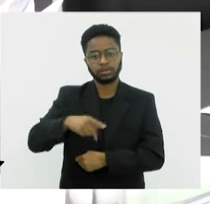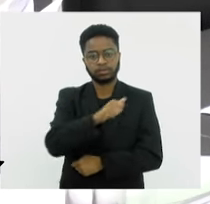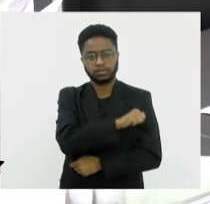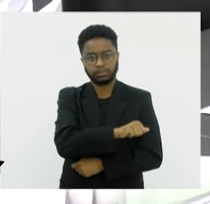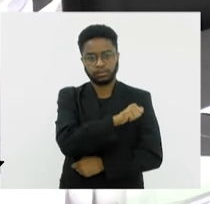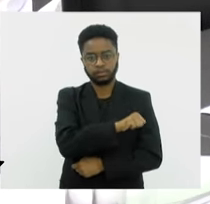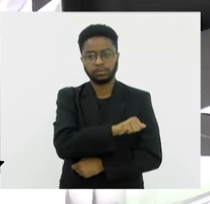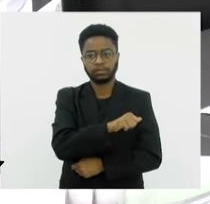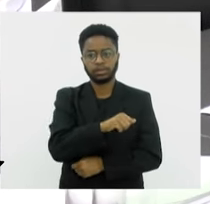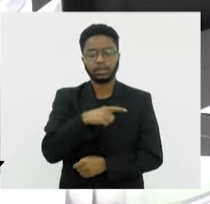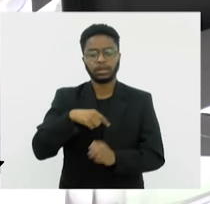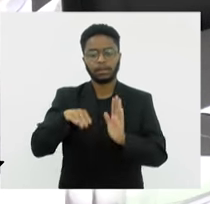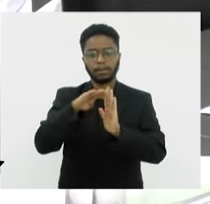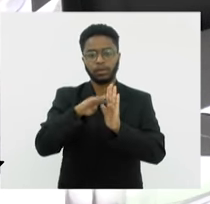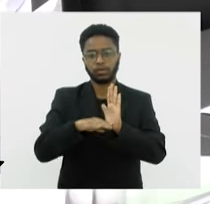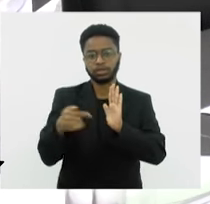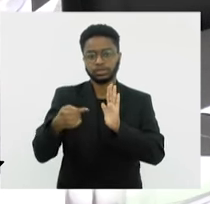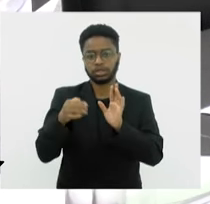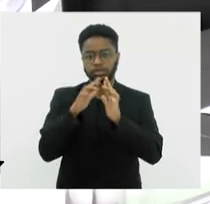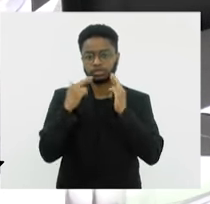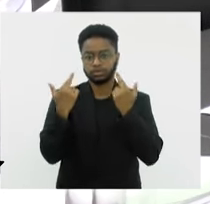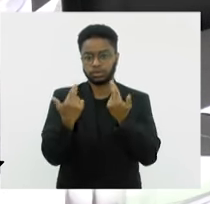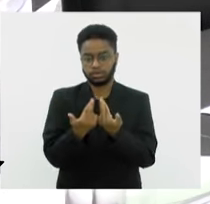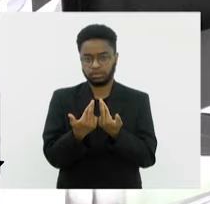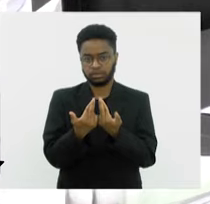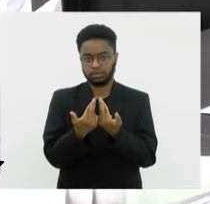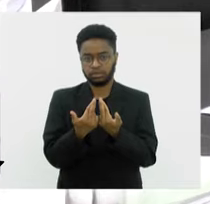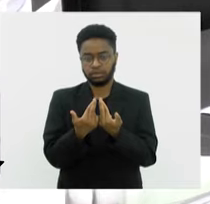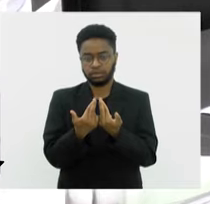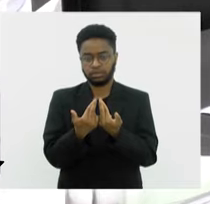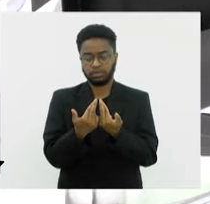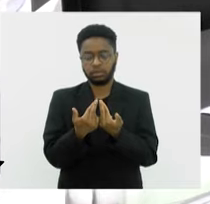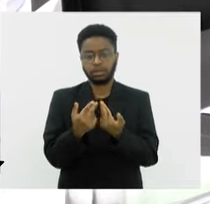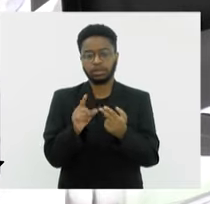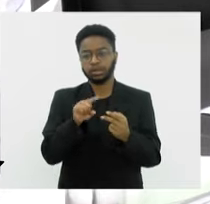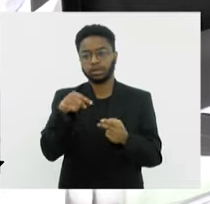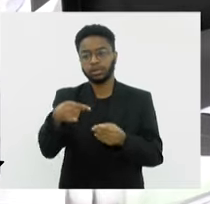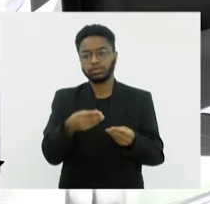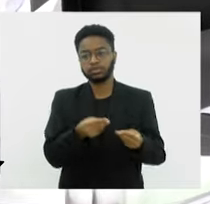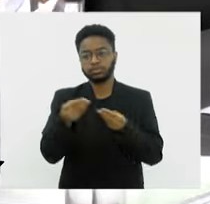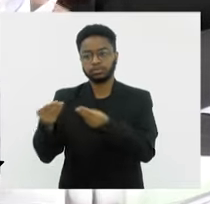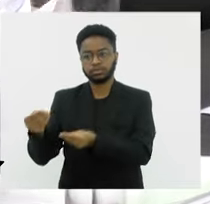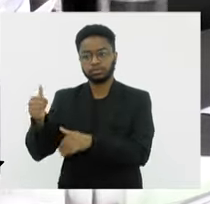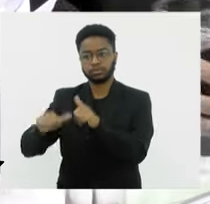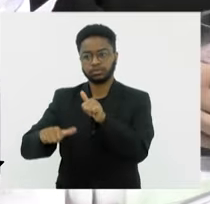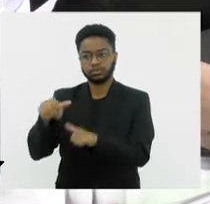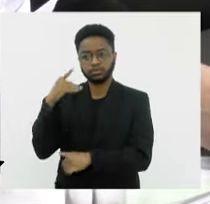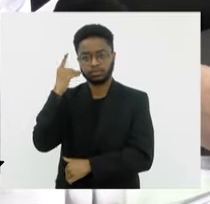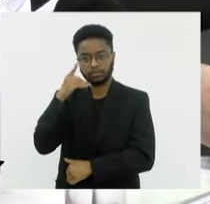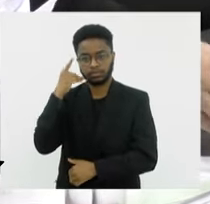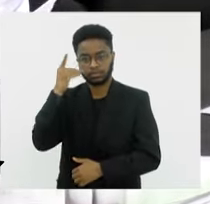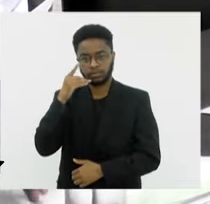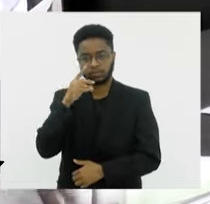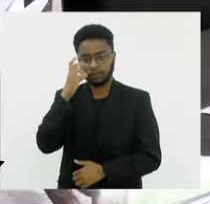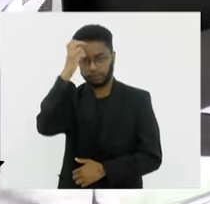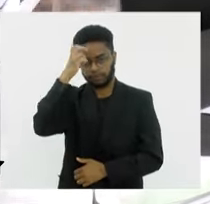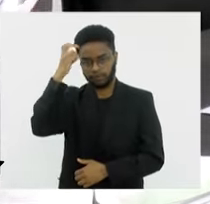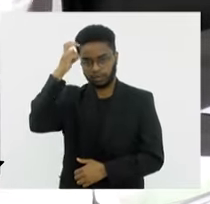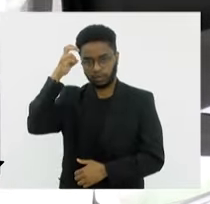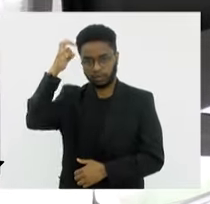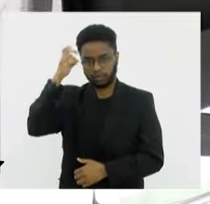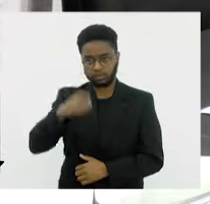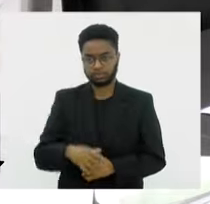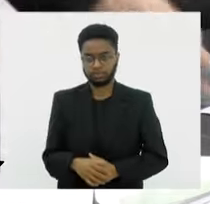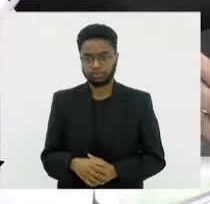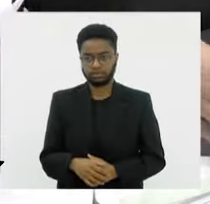em pauta na 7ª reunião ordinária e havia saído com vista para a deputada Verônica Lima e,